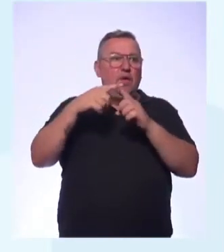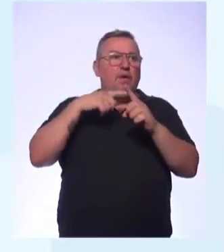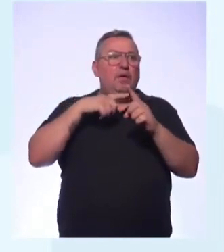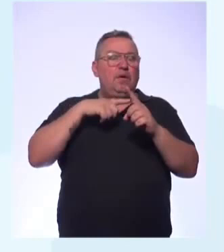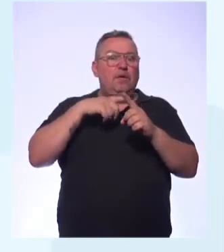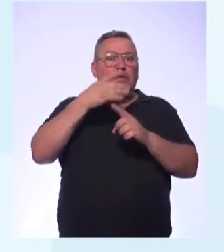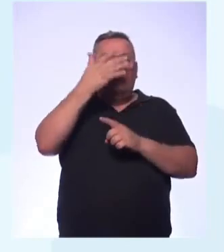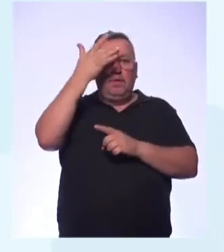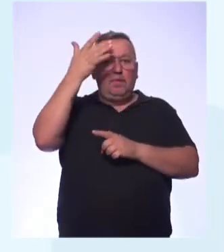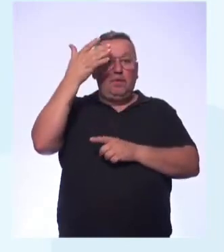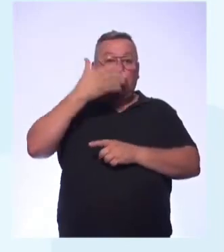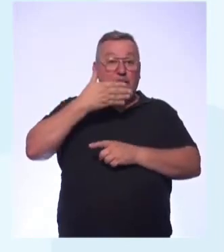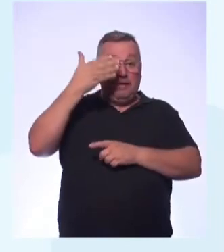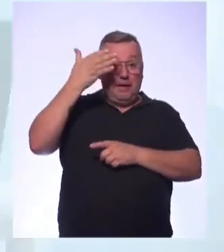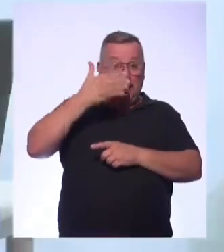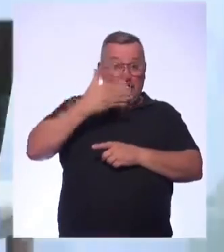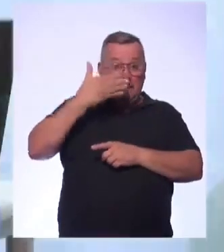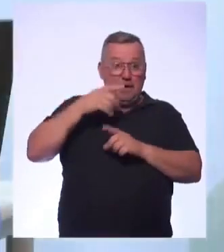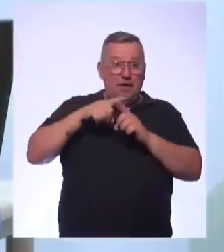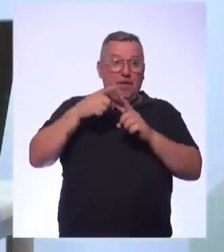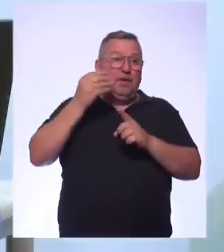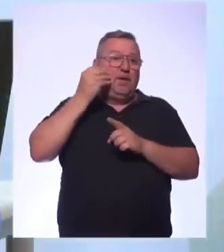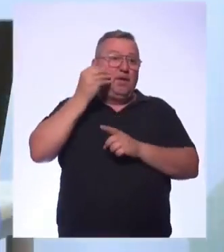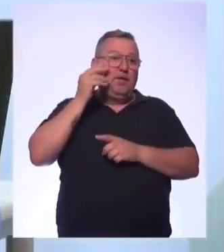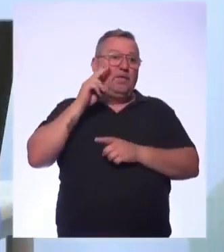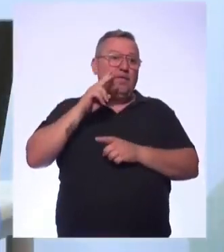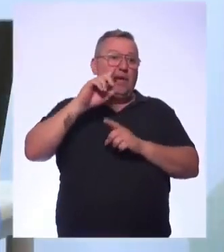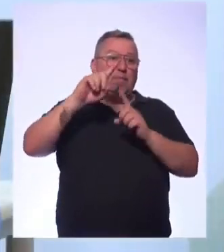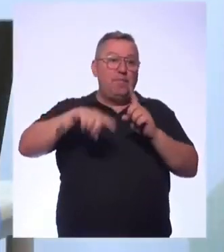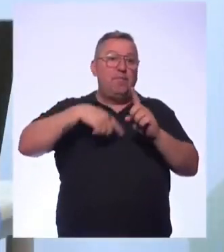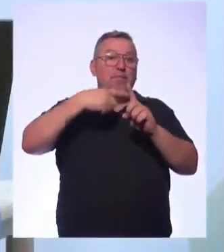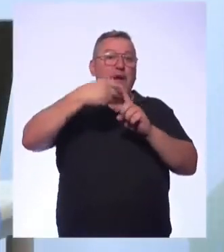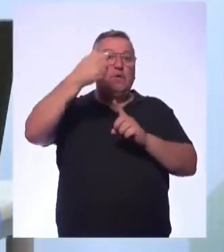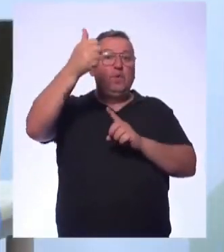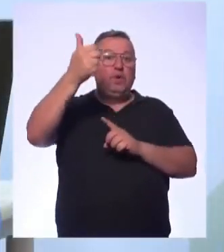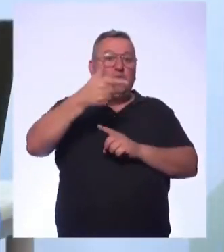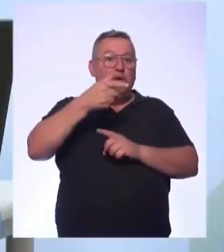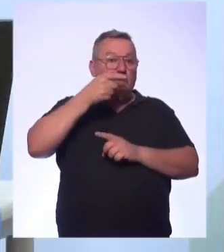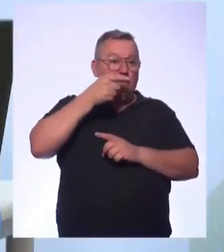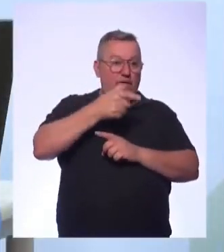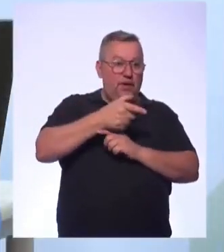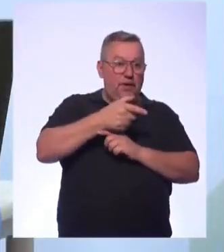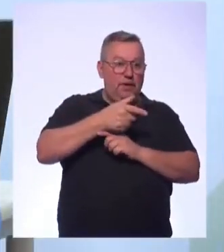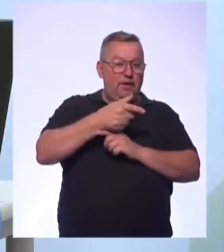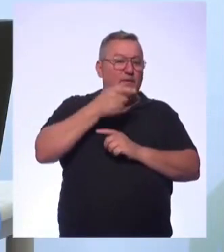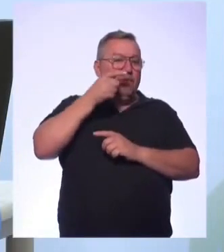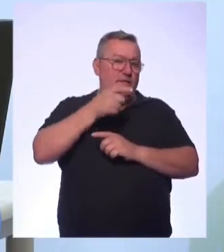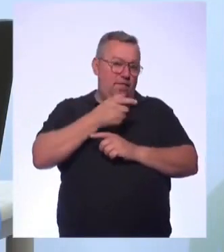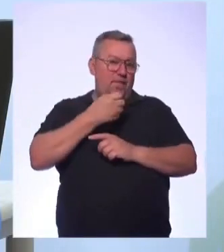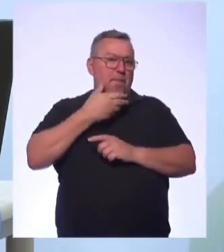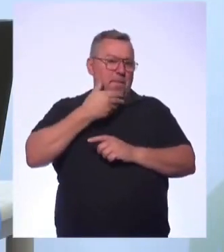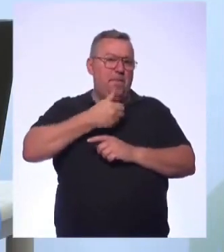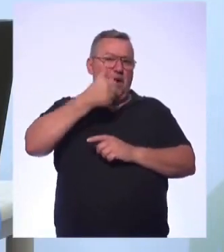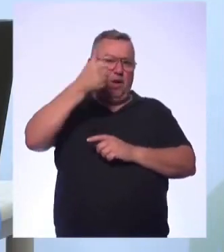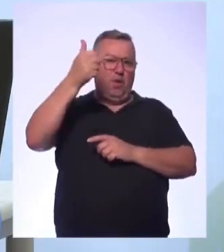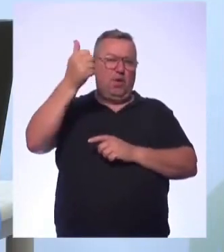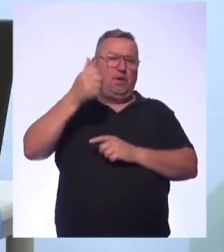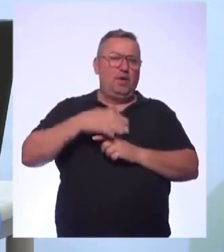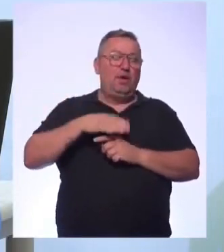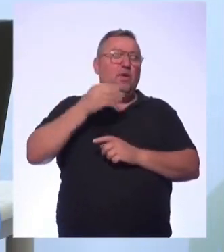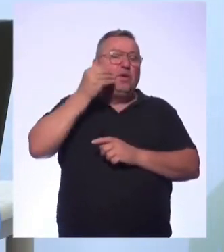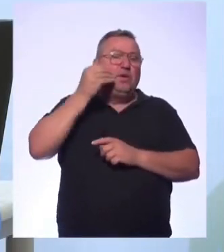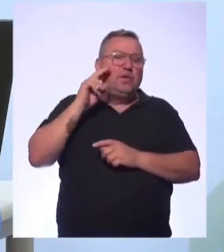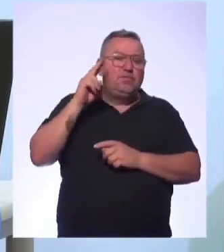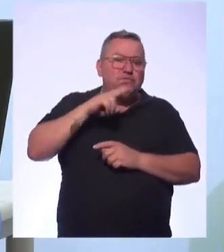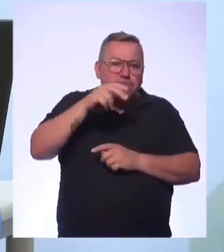pessoas cegas. Mas eu quero que vocês tentem ver além do que eu vi, certo? Porque vocês enxergam muito mais. Então, assim, tenta você